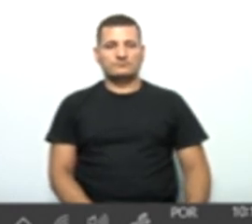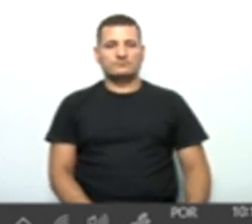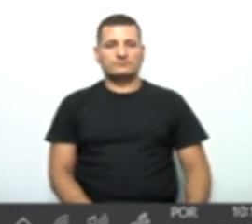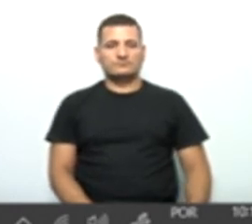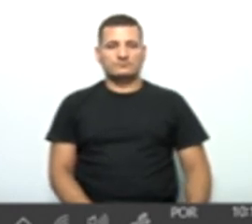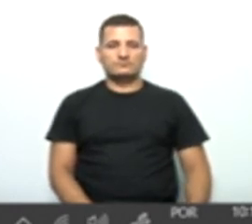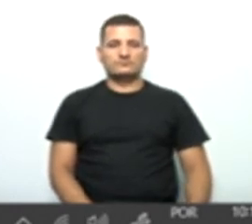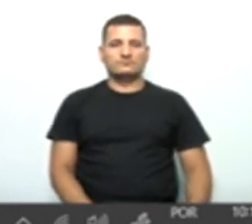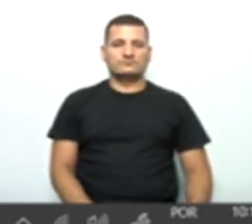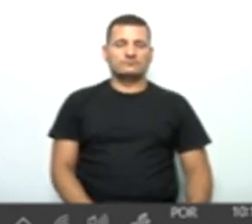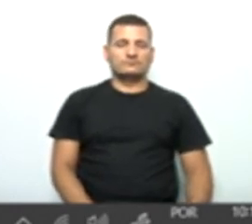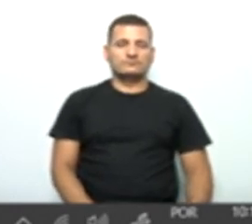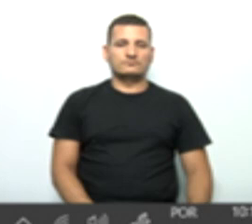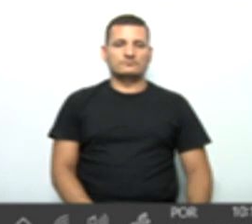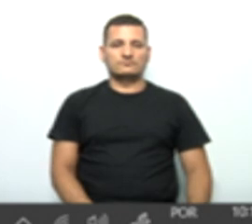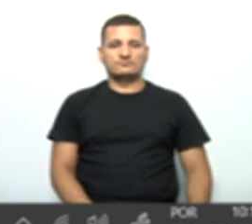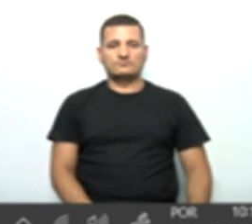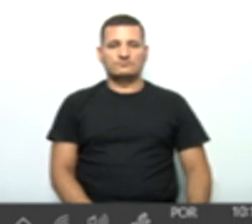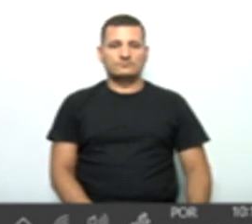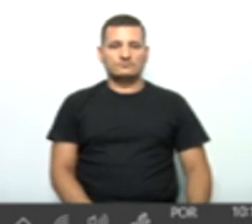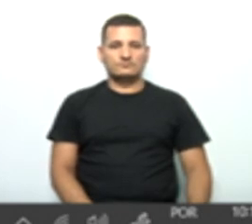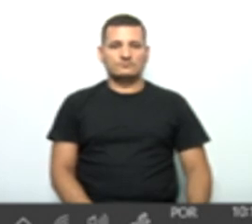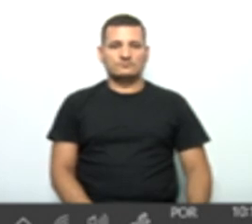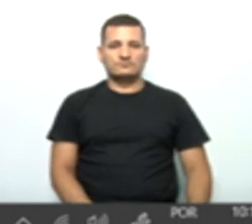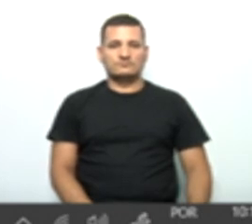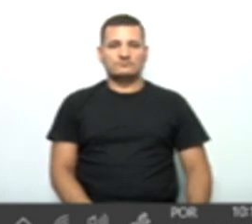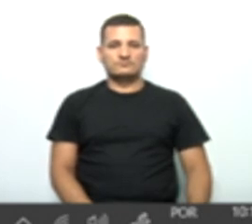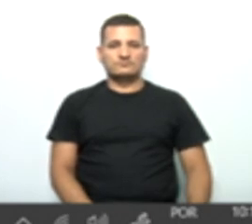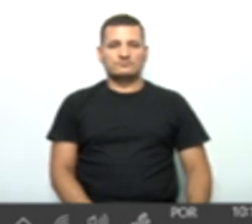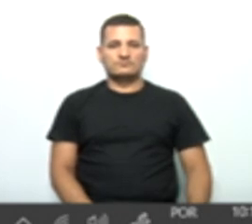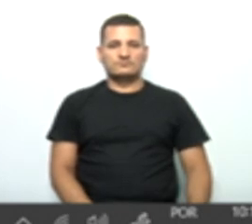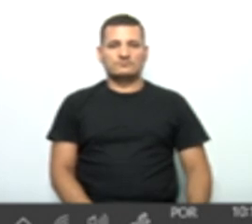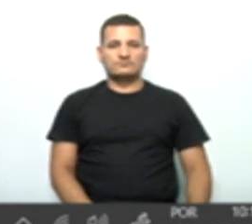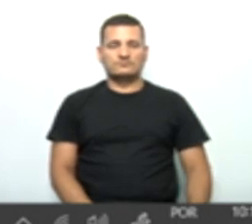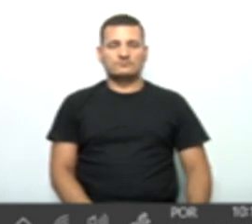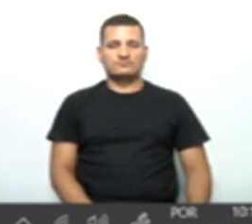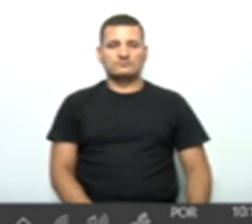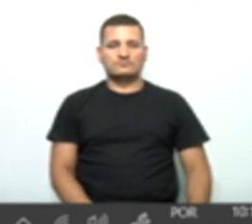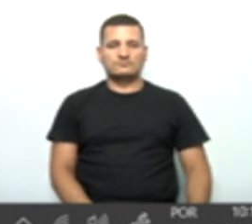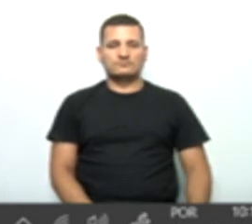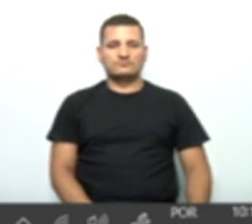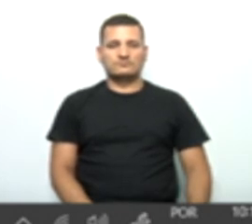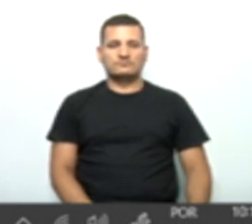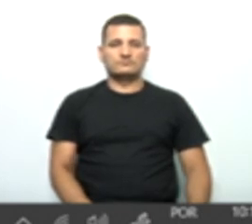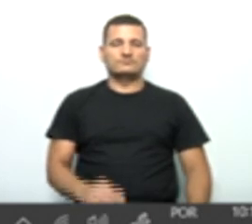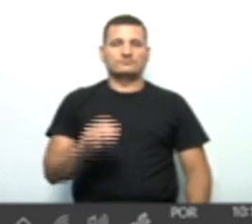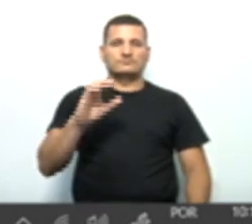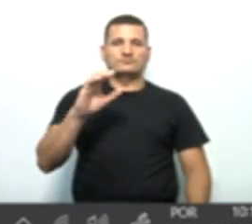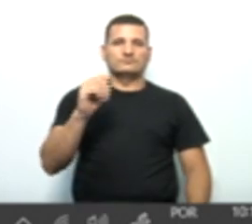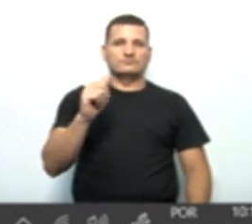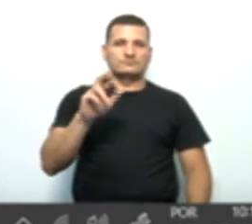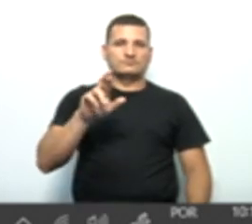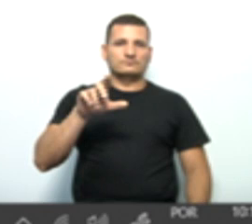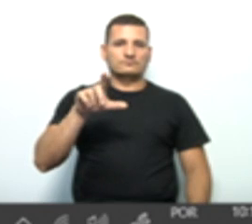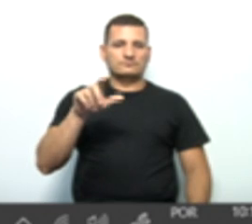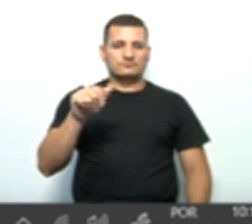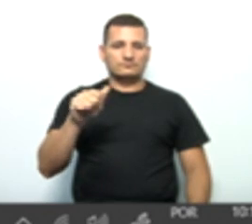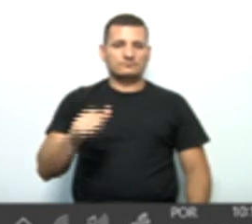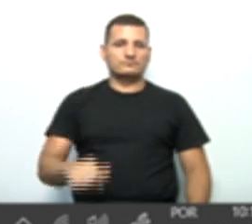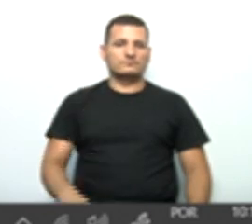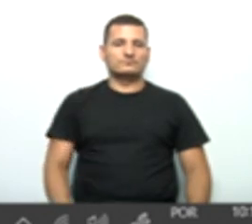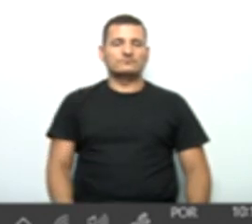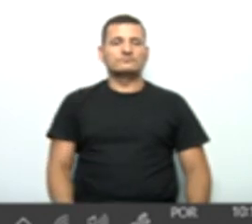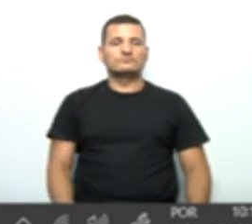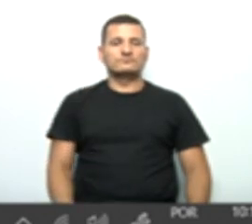8893. 2 pontos, espaço. E aqui eu vou colocar Carla. Pronto, eu